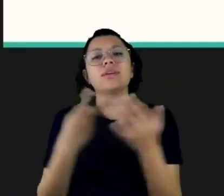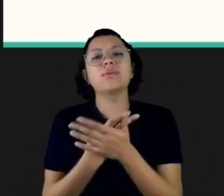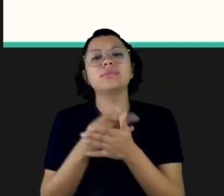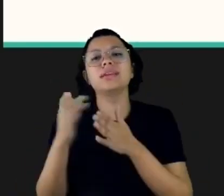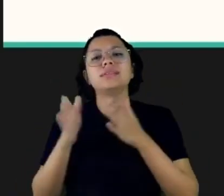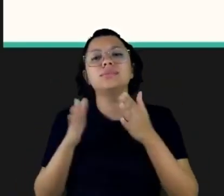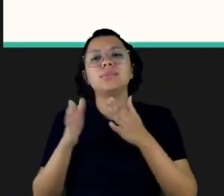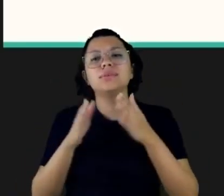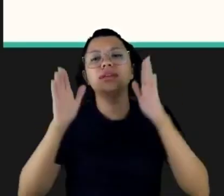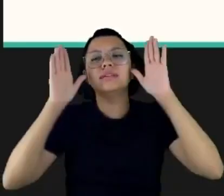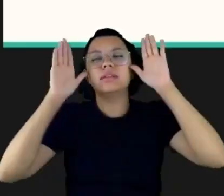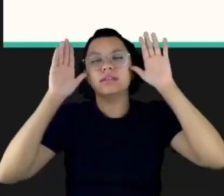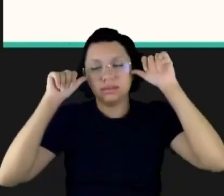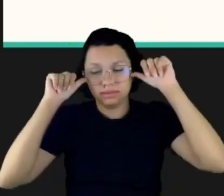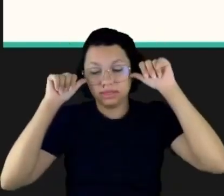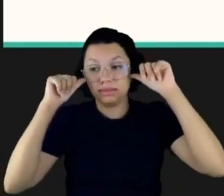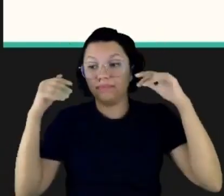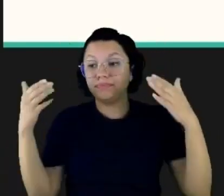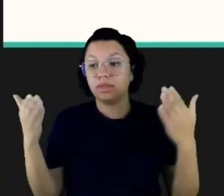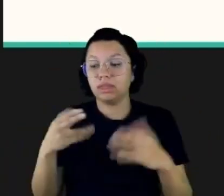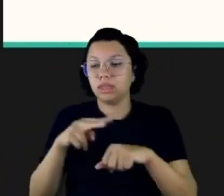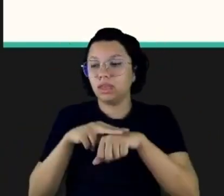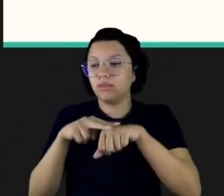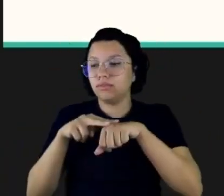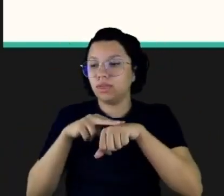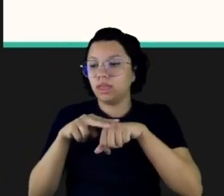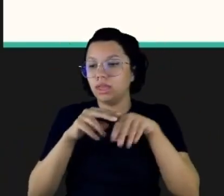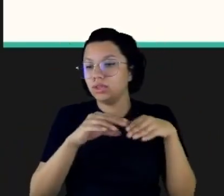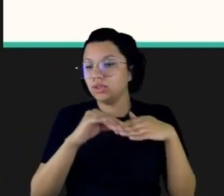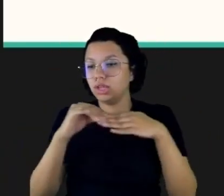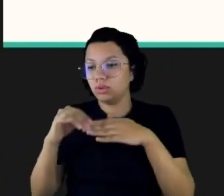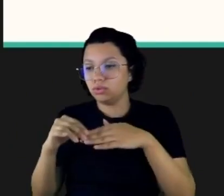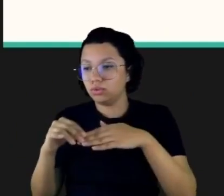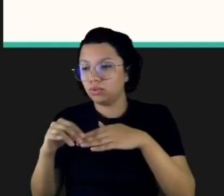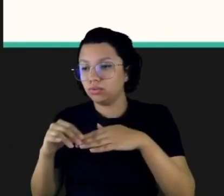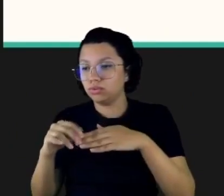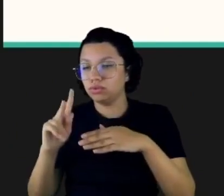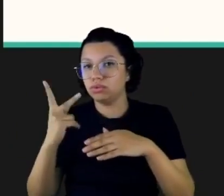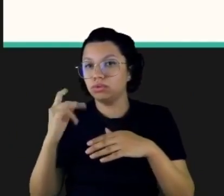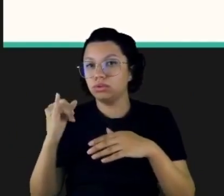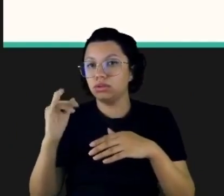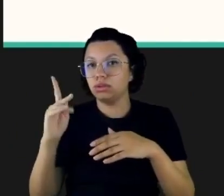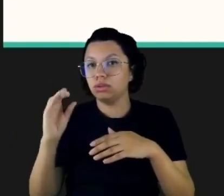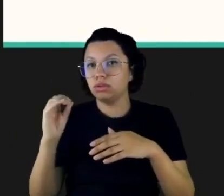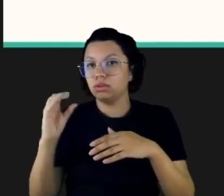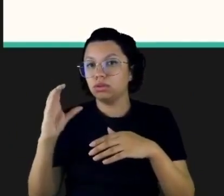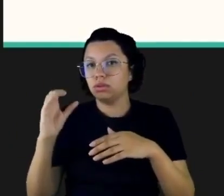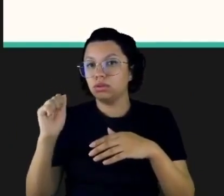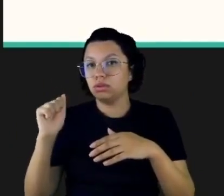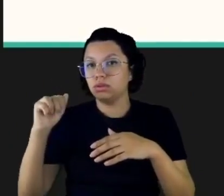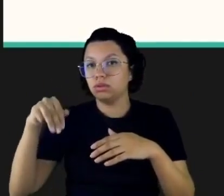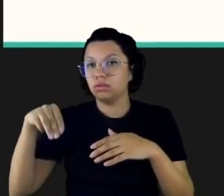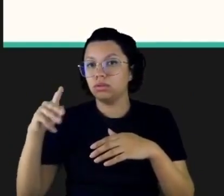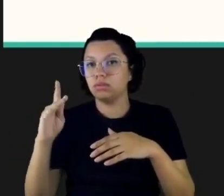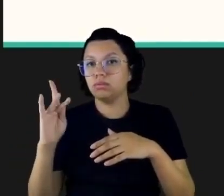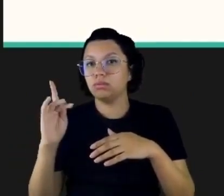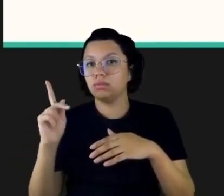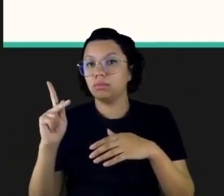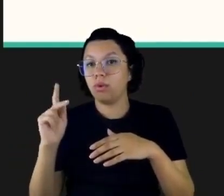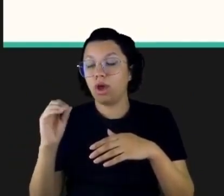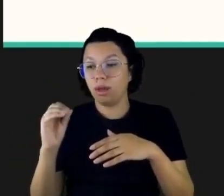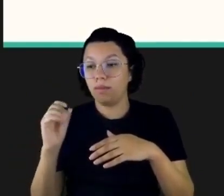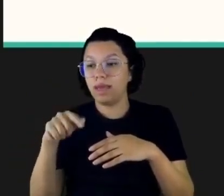demência? Aqui em verde, eu trouxe o hipocampo. Essa é a área do cérebro onde